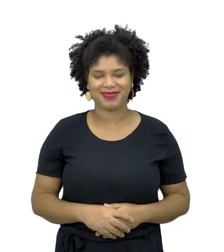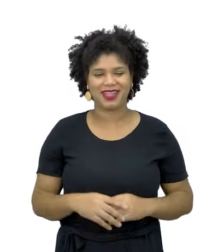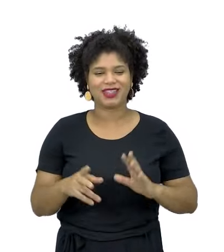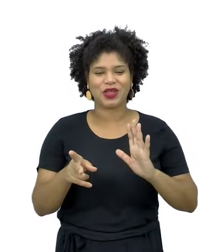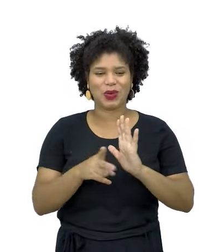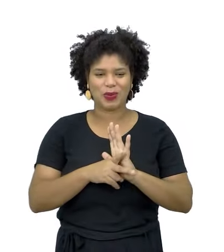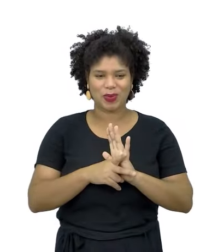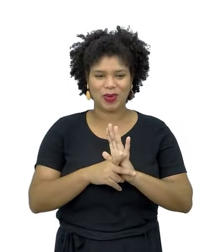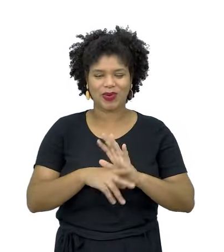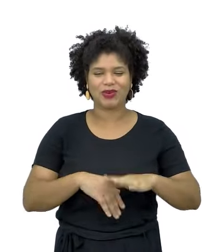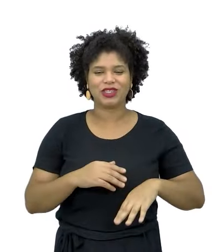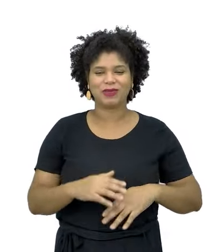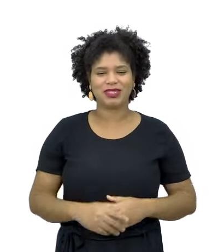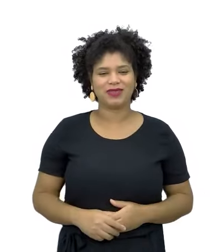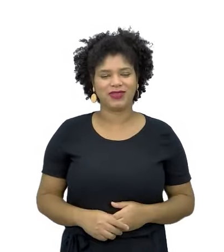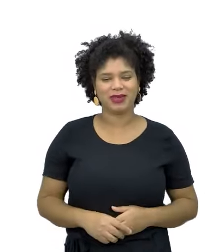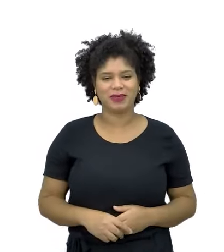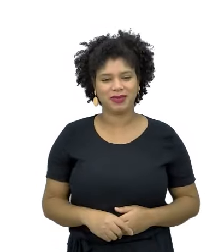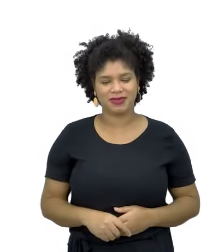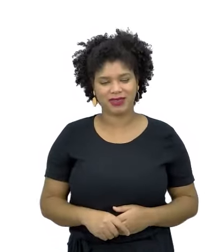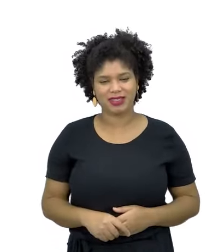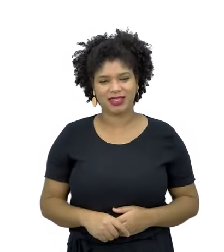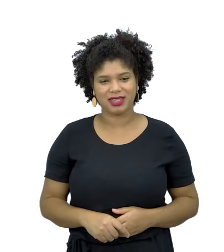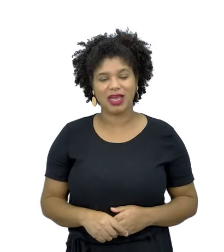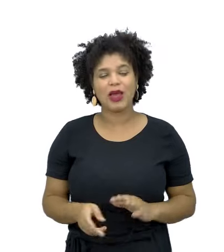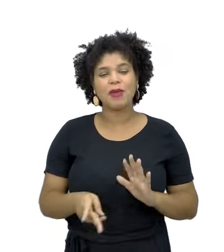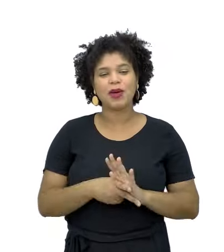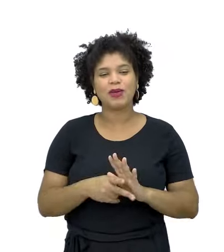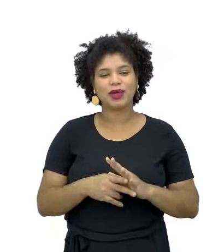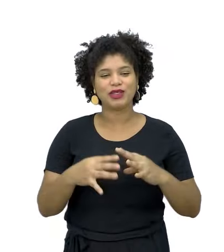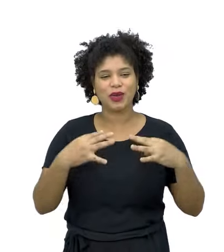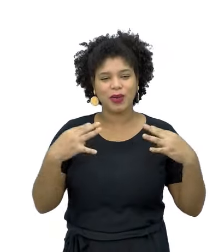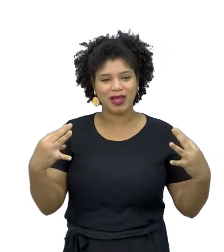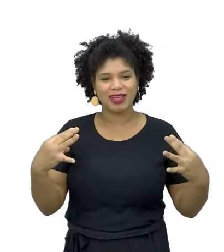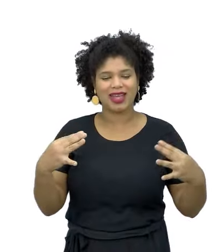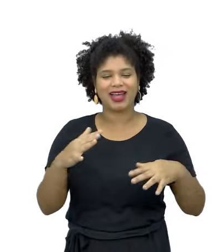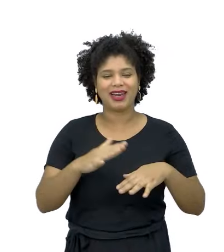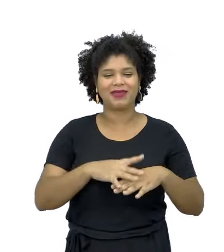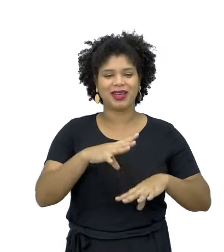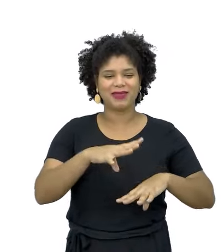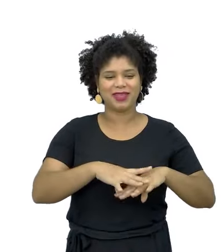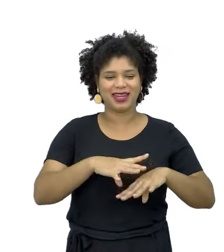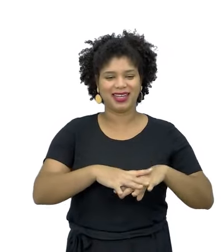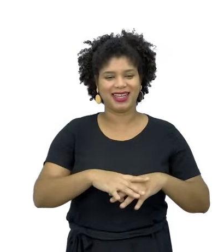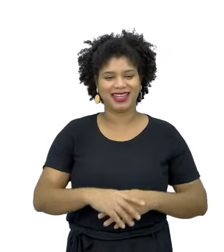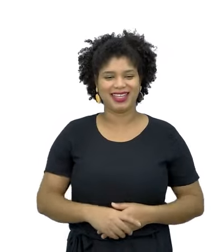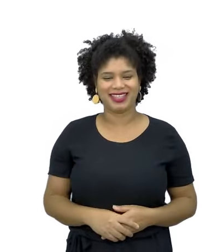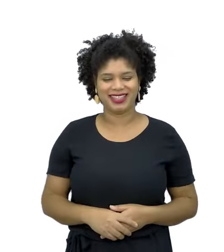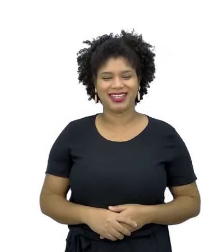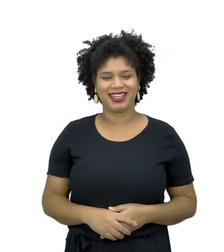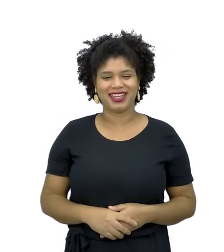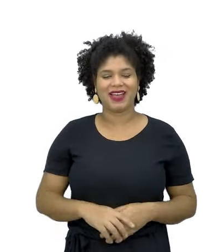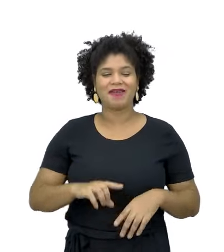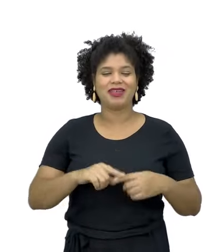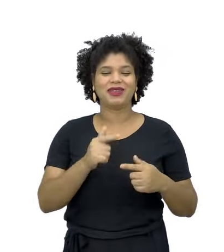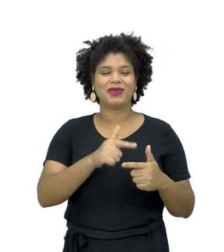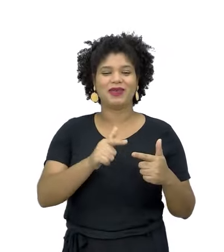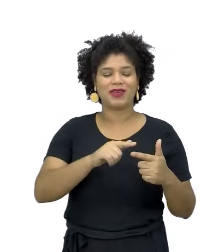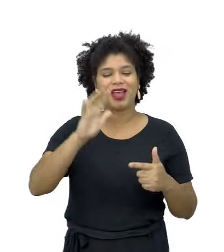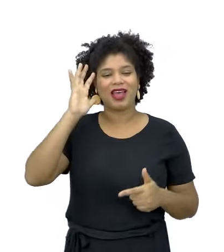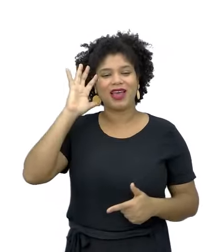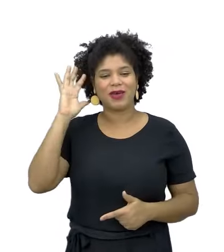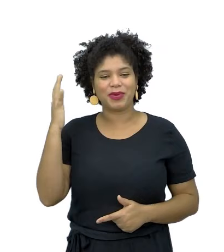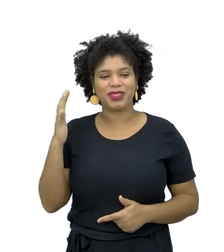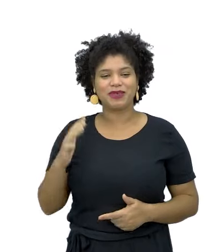aí dos objetos de conhecimento matemáticos, tá? O problema gerador, né,